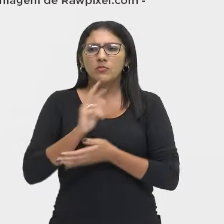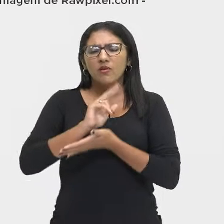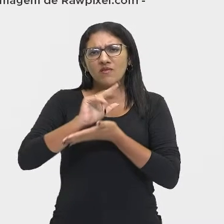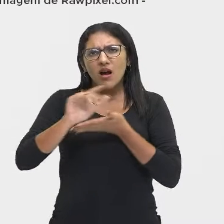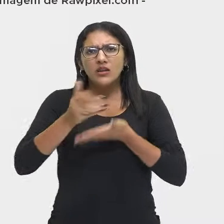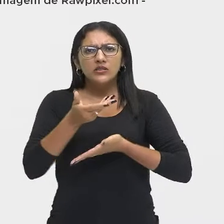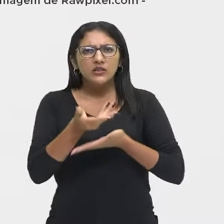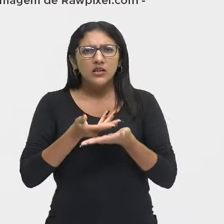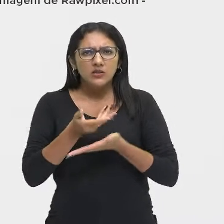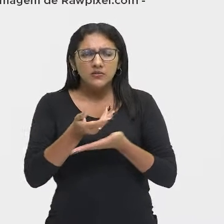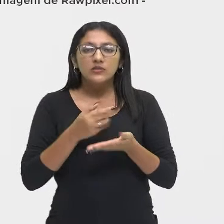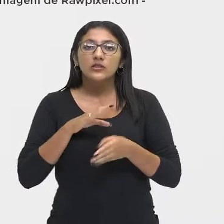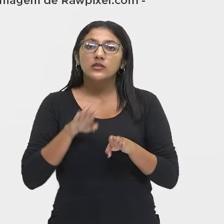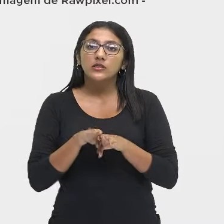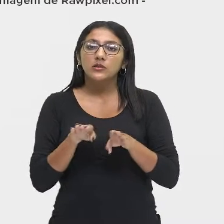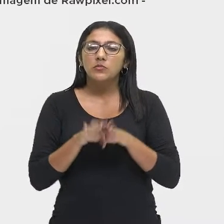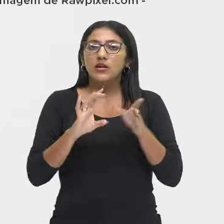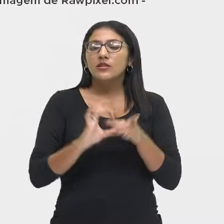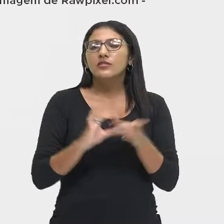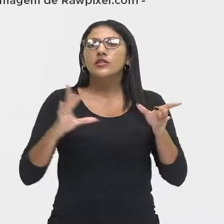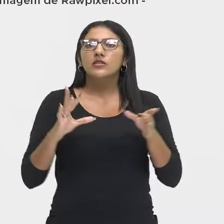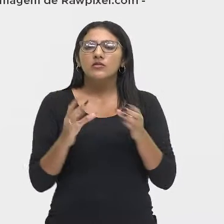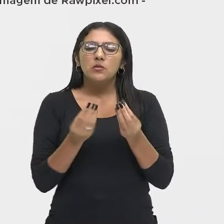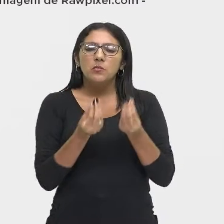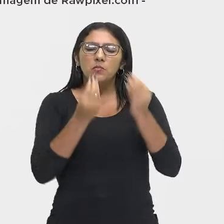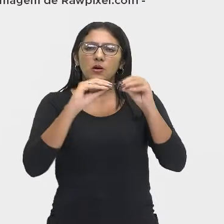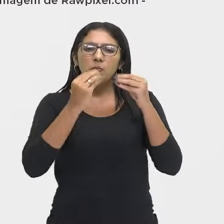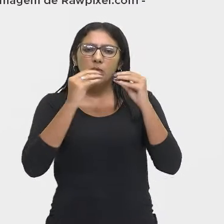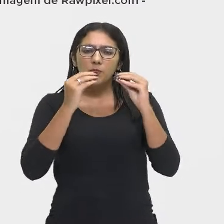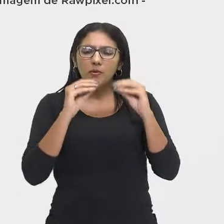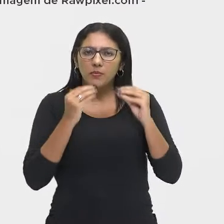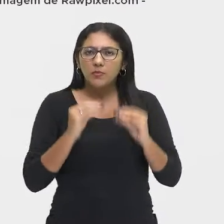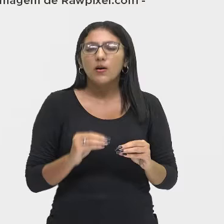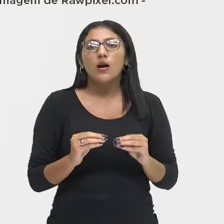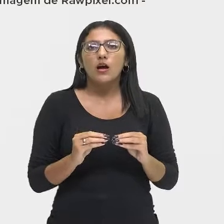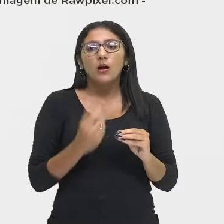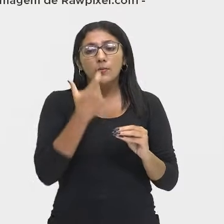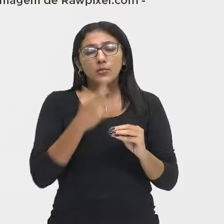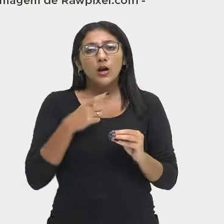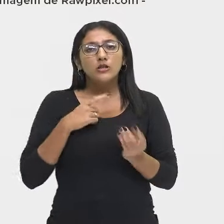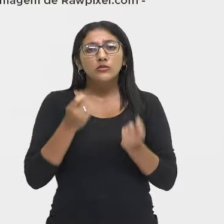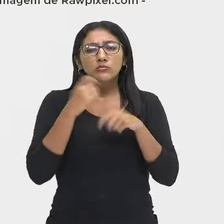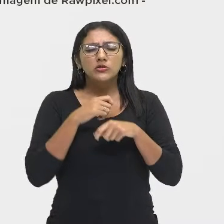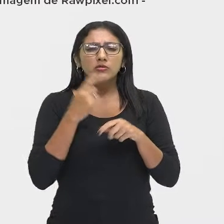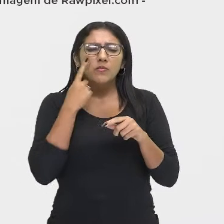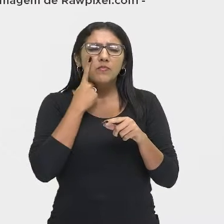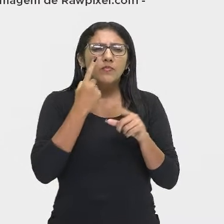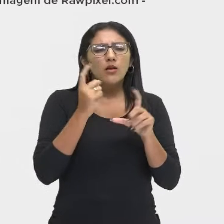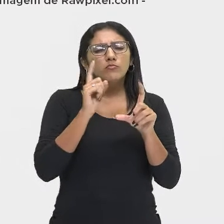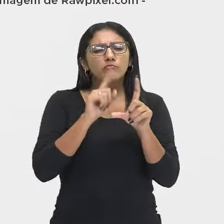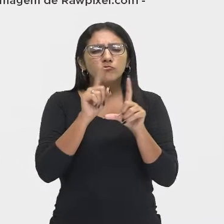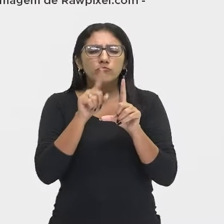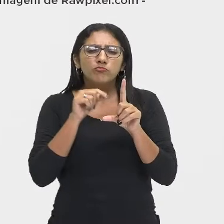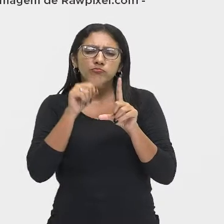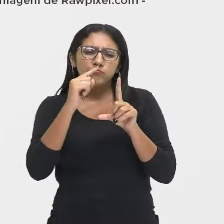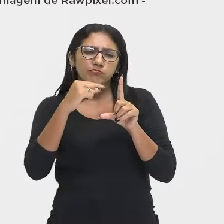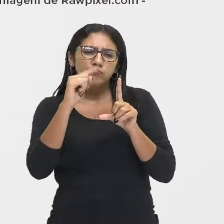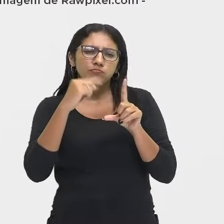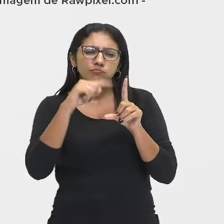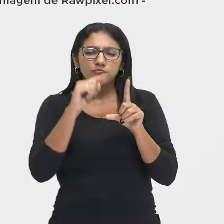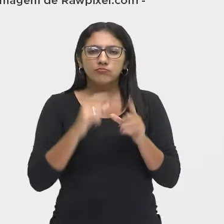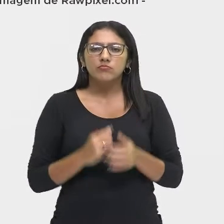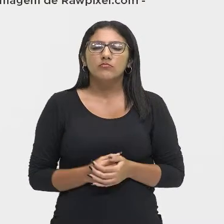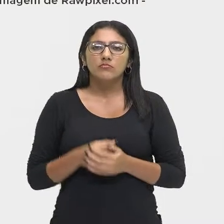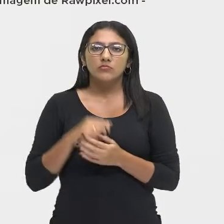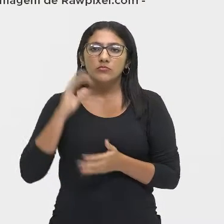e disponibilizam os programas para que o telespectador tenha liberdade de assistir quando quiser. São